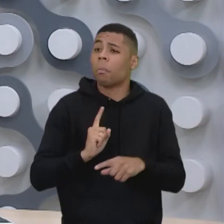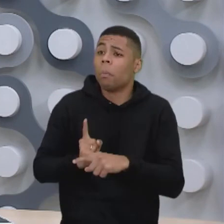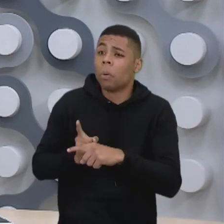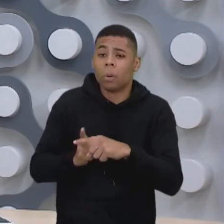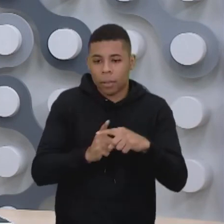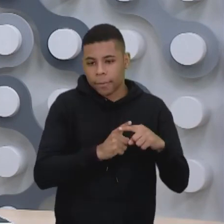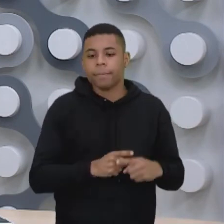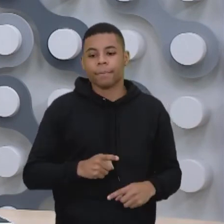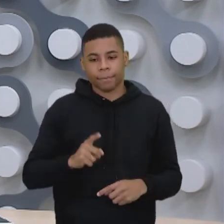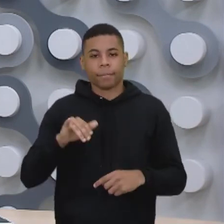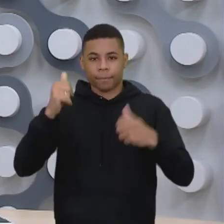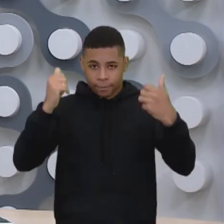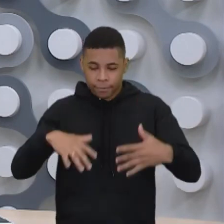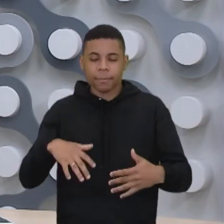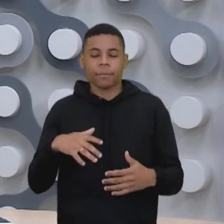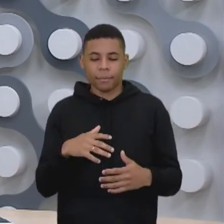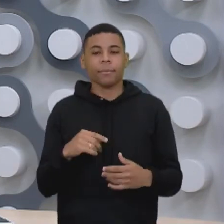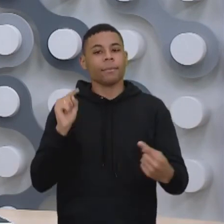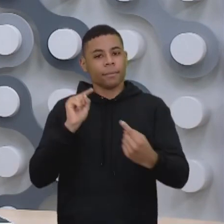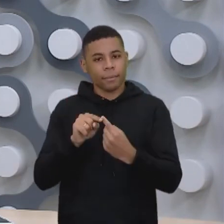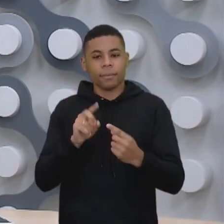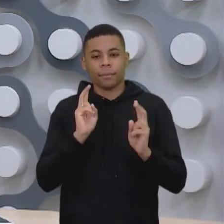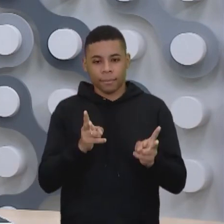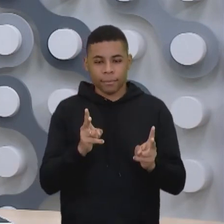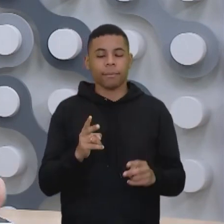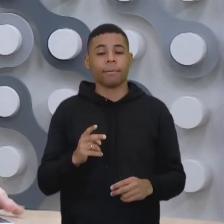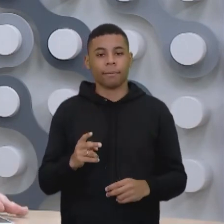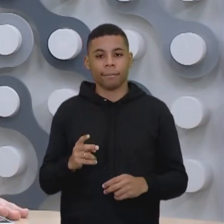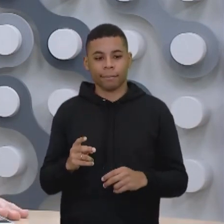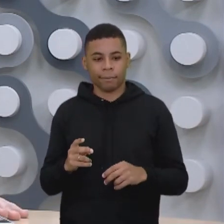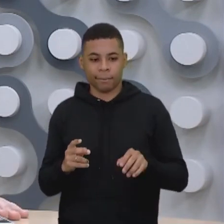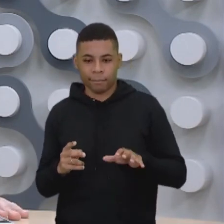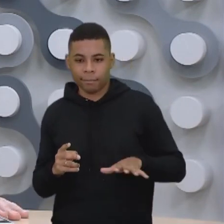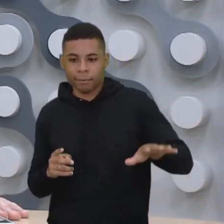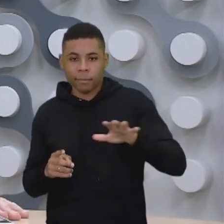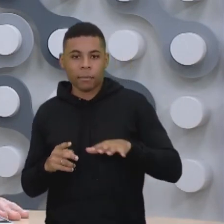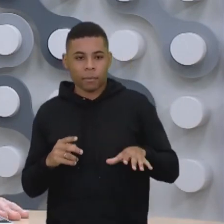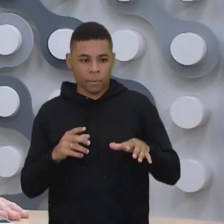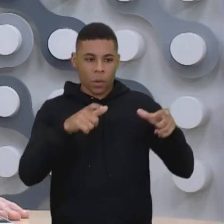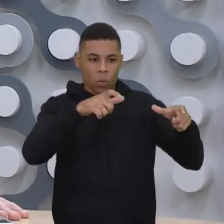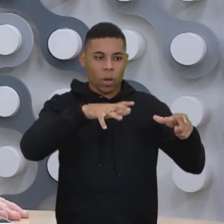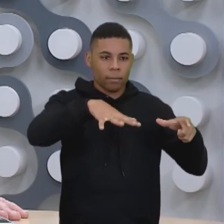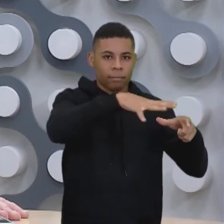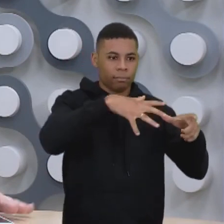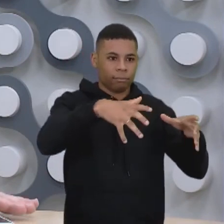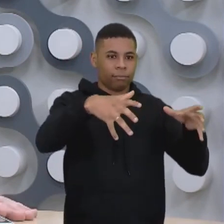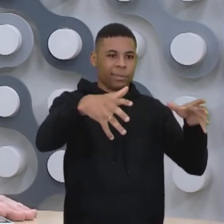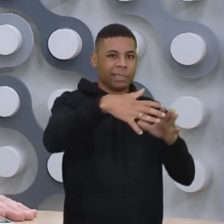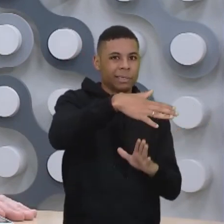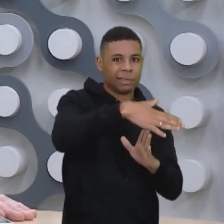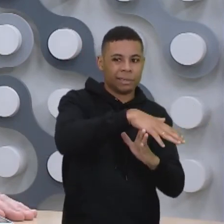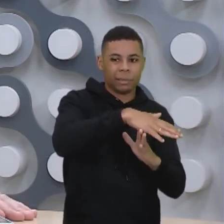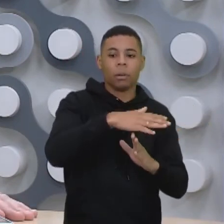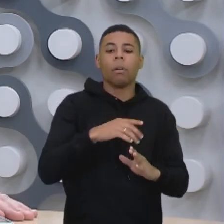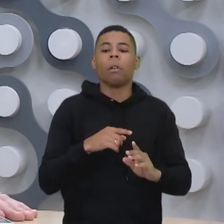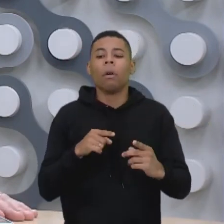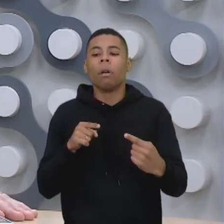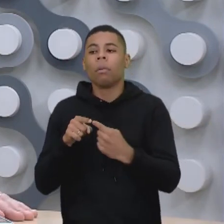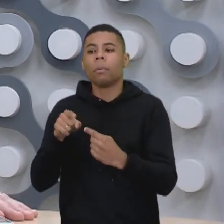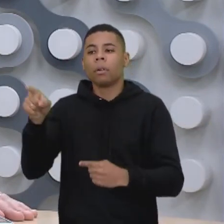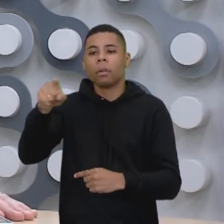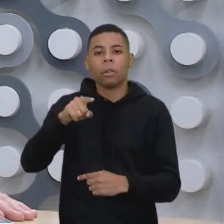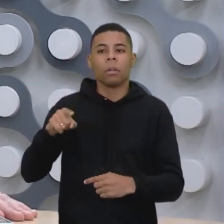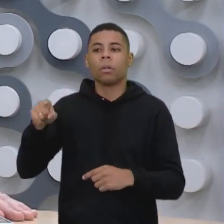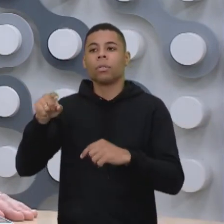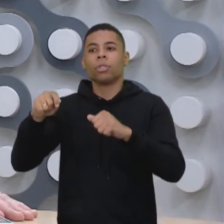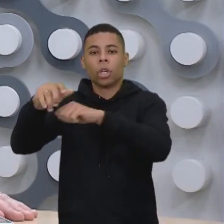dentro, né, dessa perspectiva, né, tanto aí das questões demográficas, né, que tem muito a ver com a sociedade e